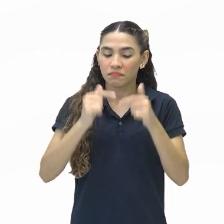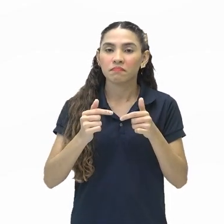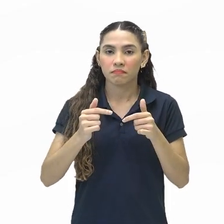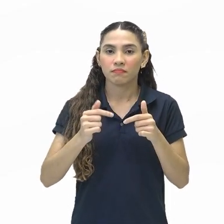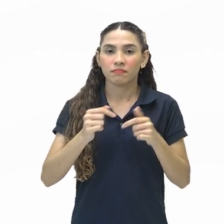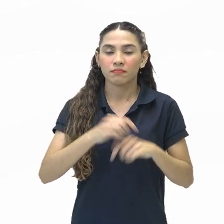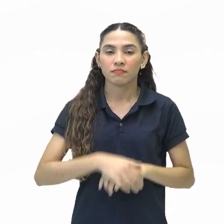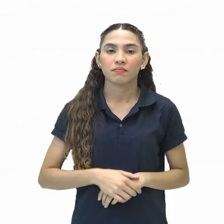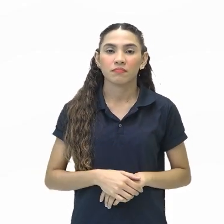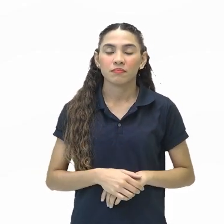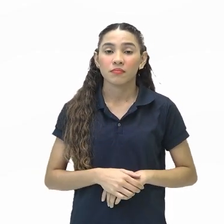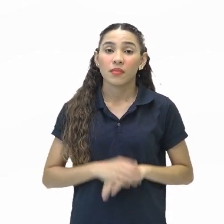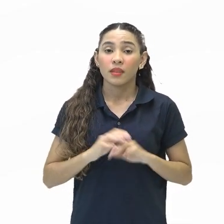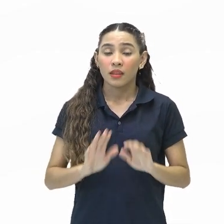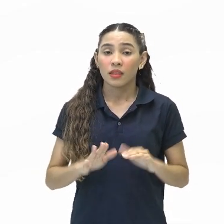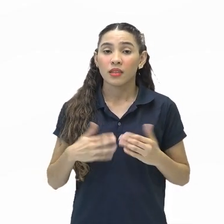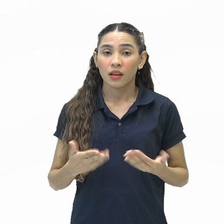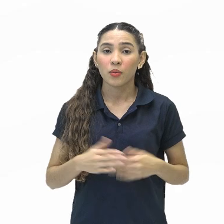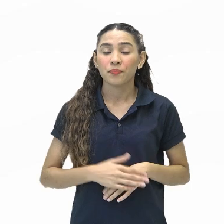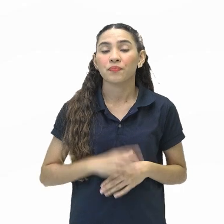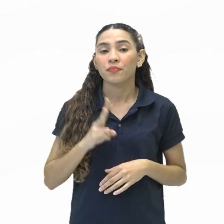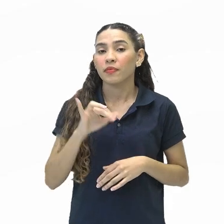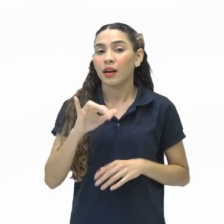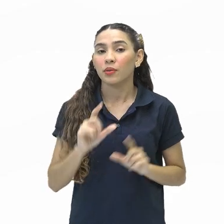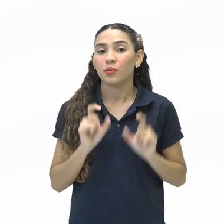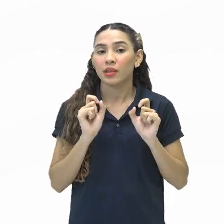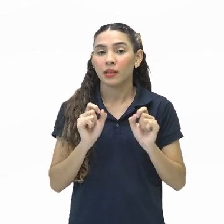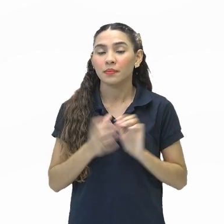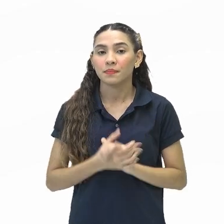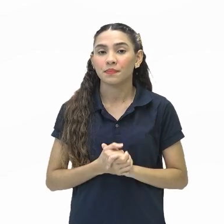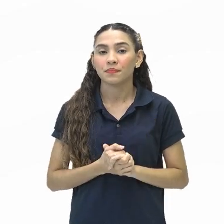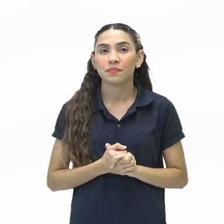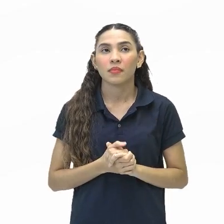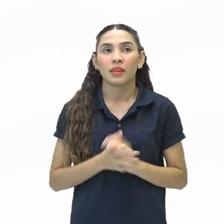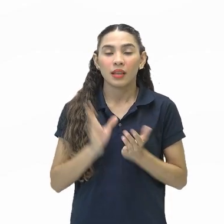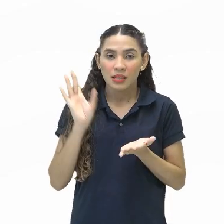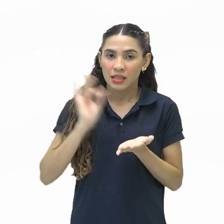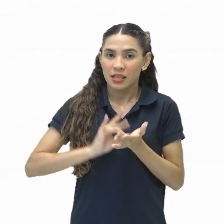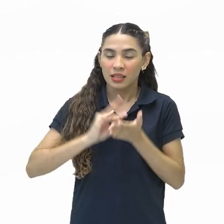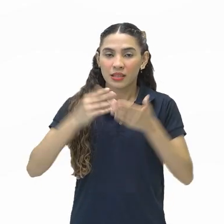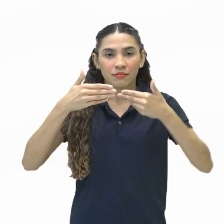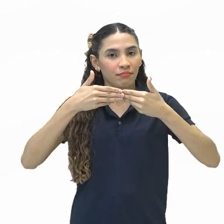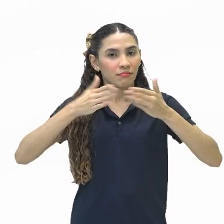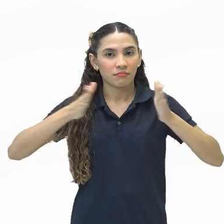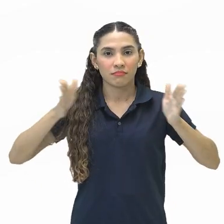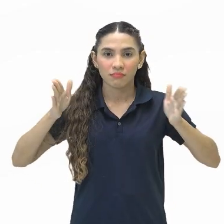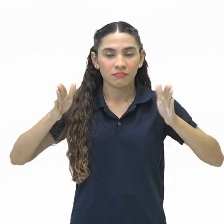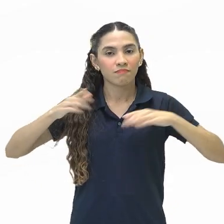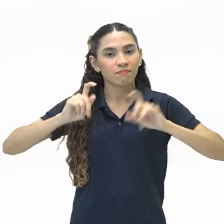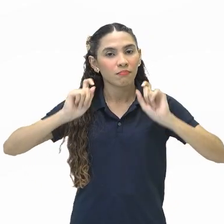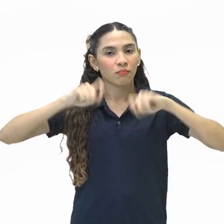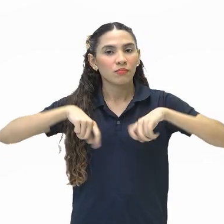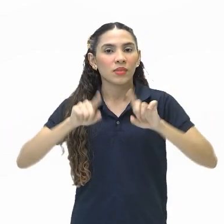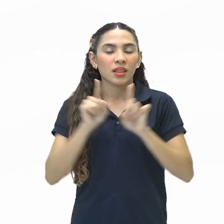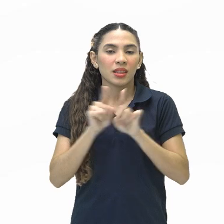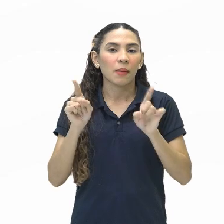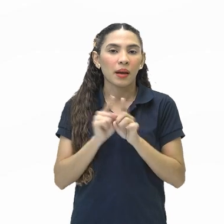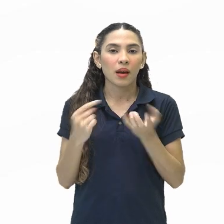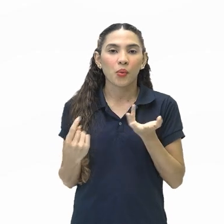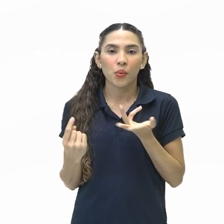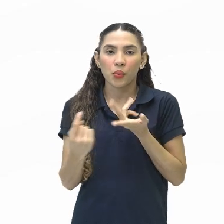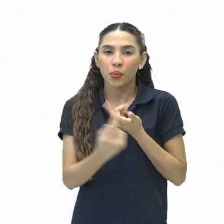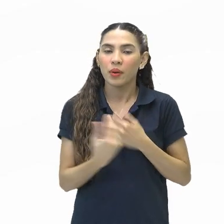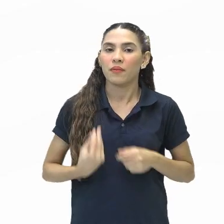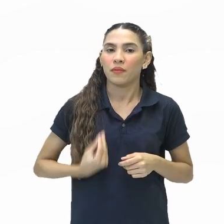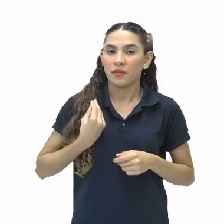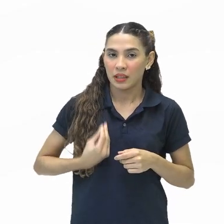isso. Então, ele vai, com certeza, abrir mais possibilidades, né, para a